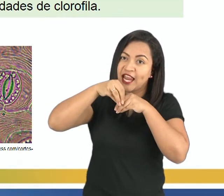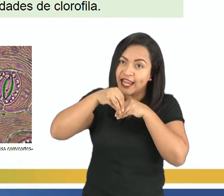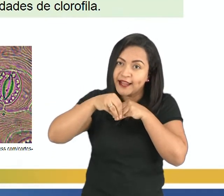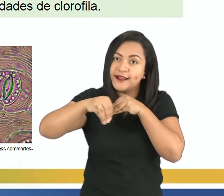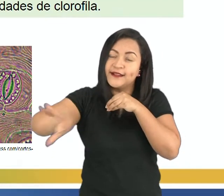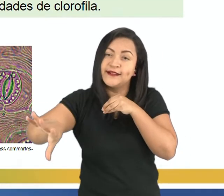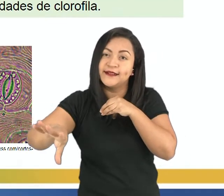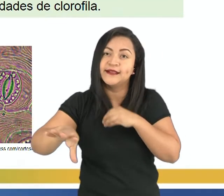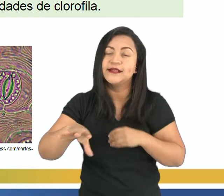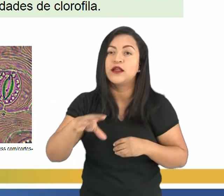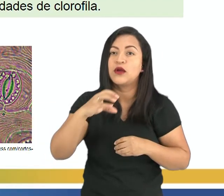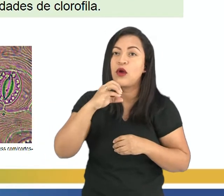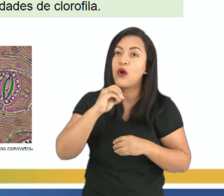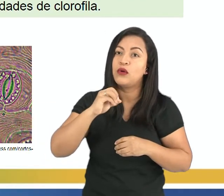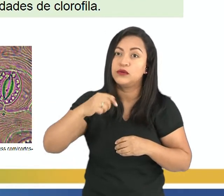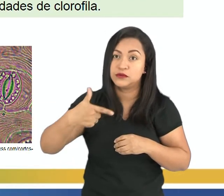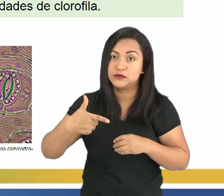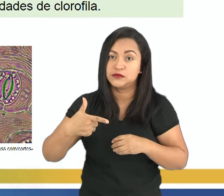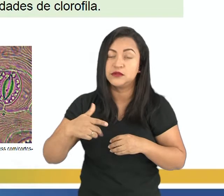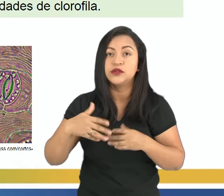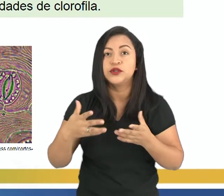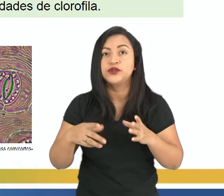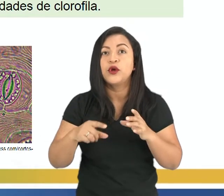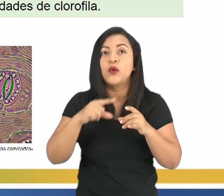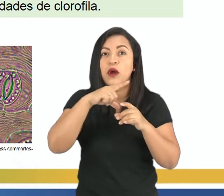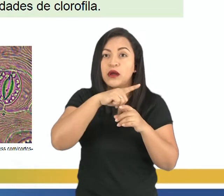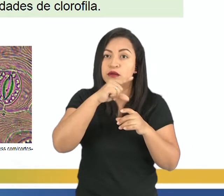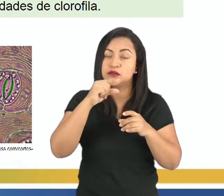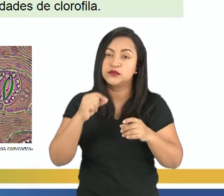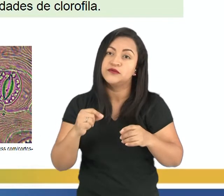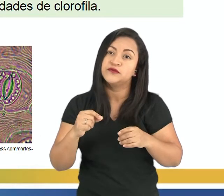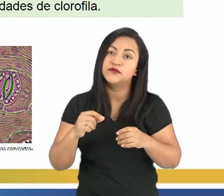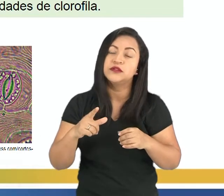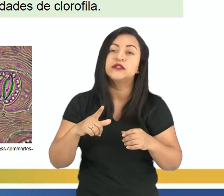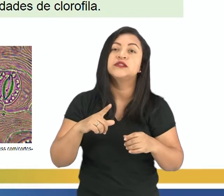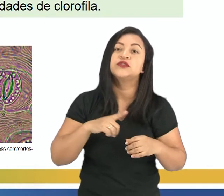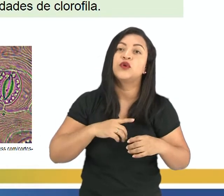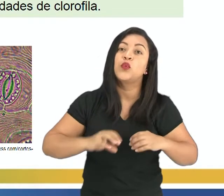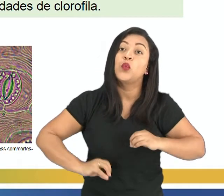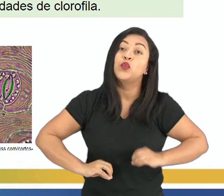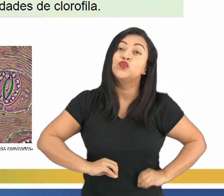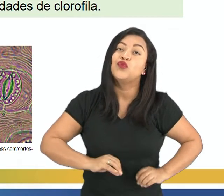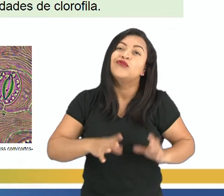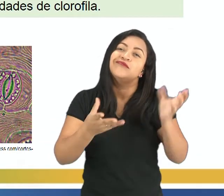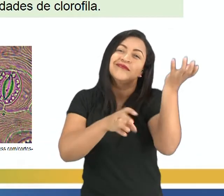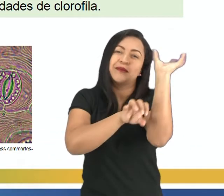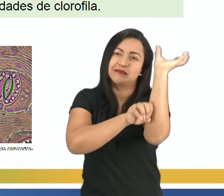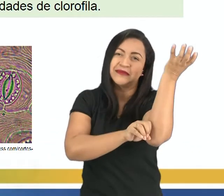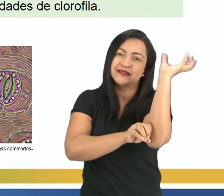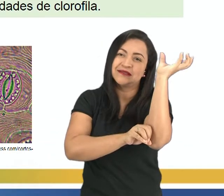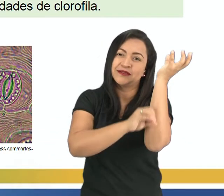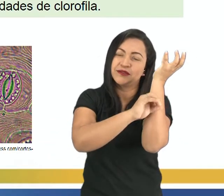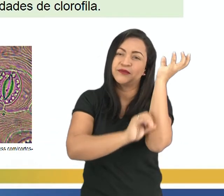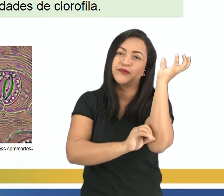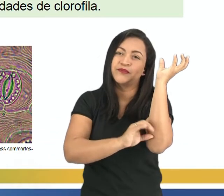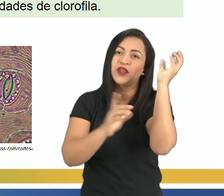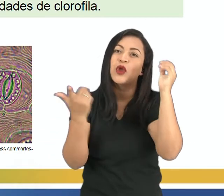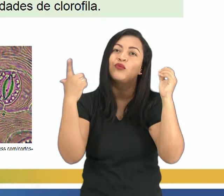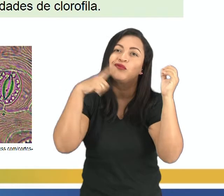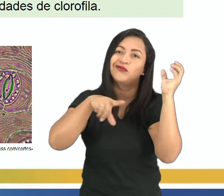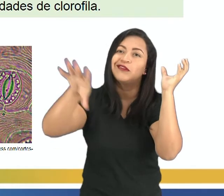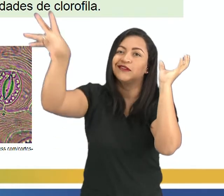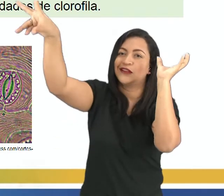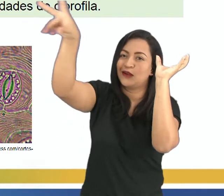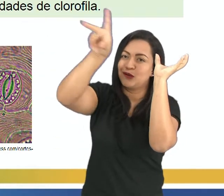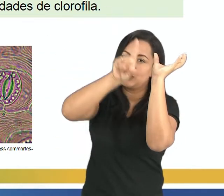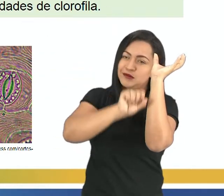oxigênio. Então, as folhas são os órgãos vegetais de comunicação e são os locais onde vão ocorrer a